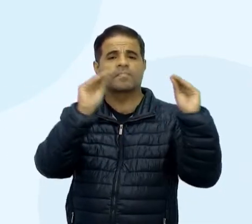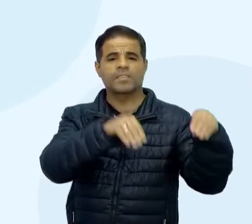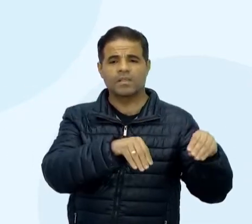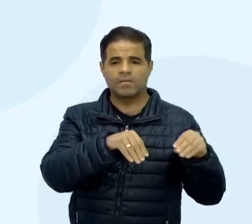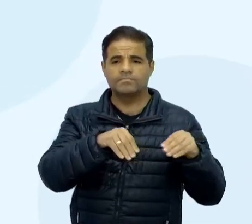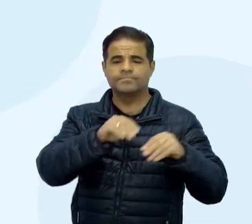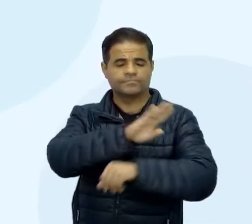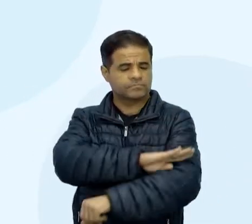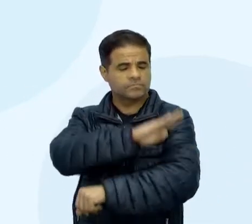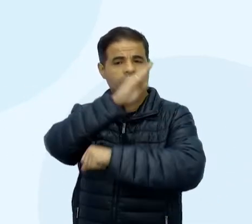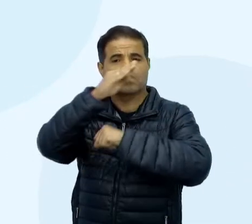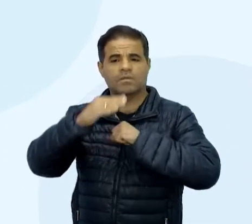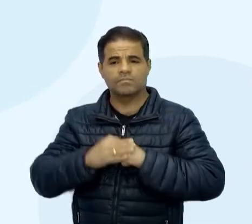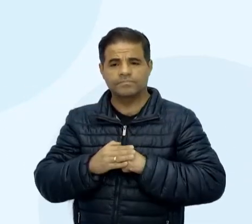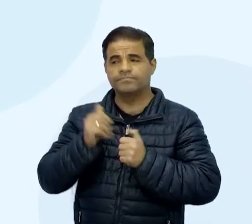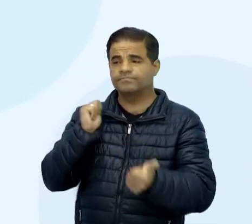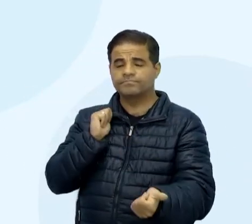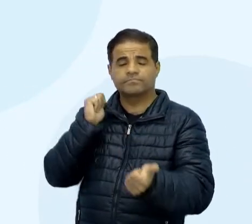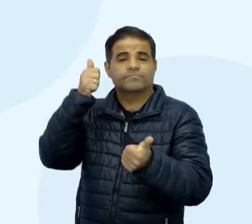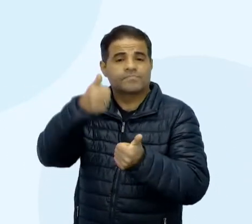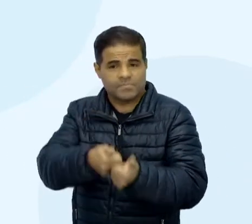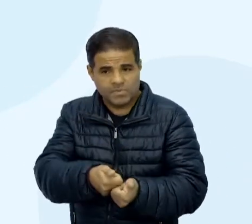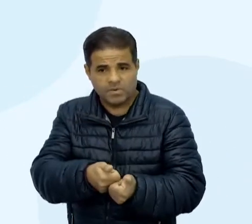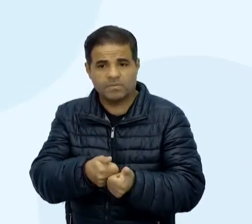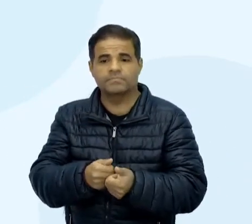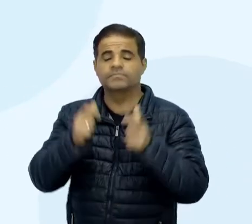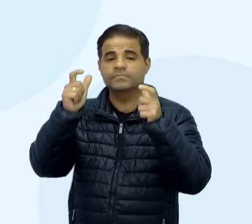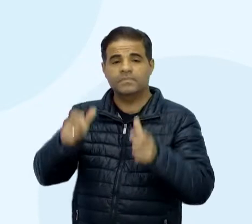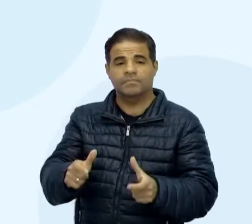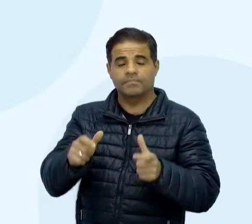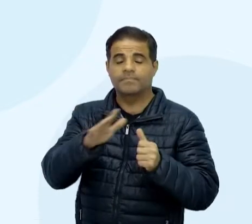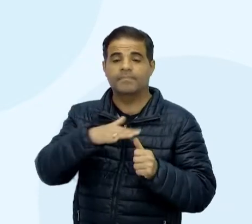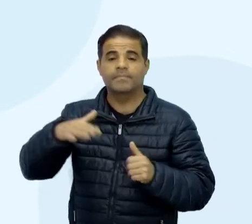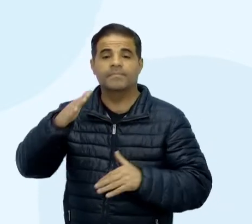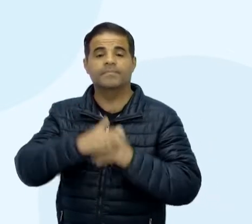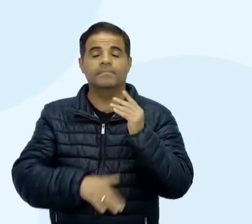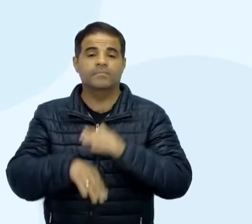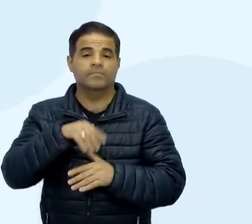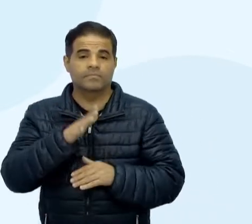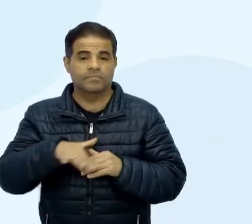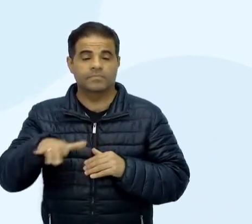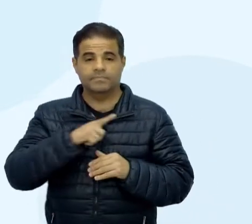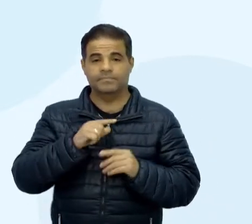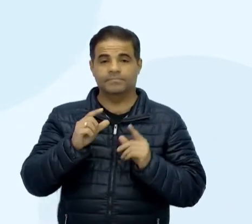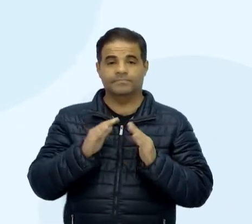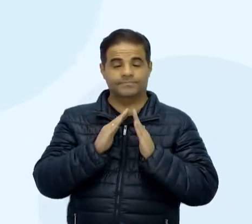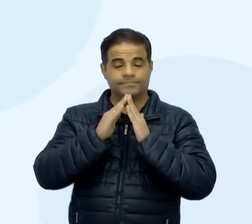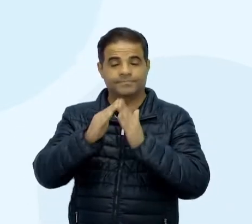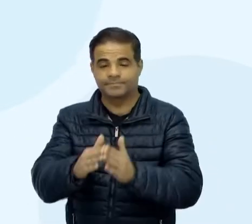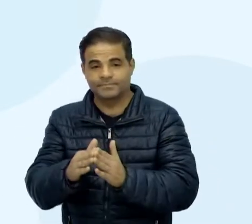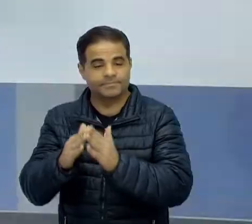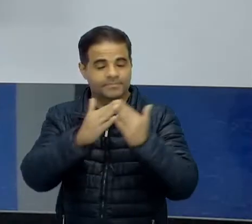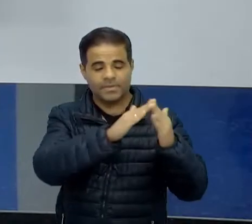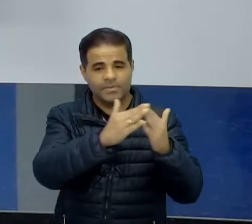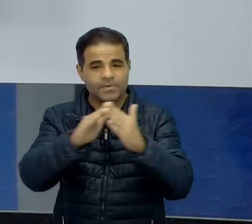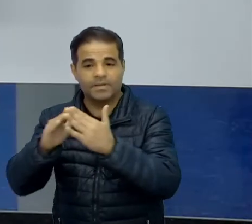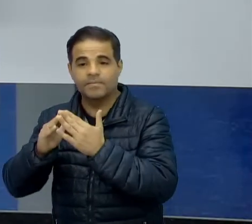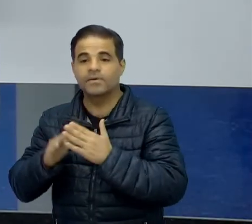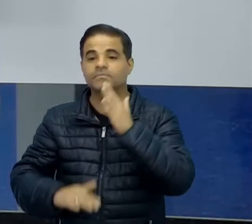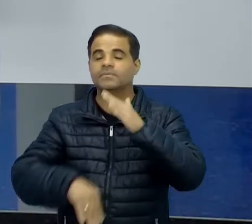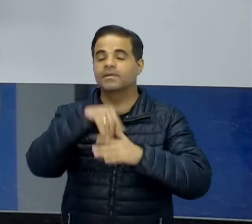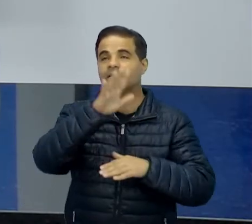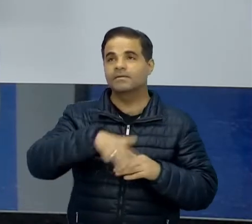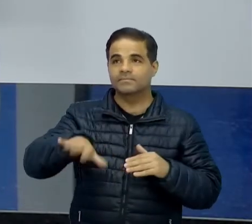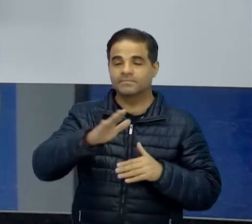da Providência, que fica próximo ao local, fundando assim as primeiras favelas. Então, as pessoas que foram expulsas